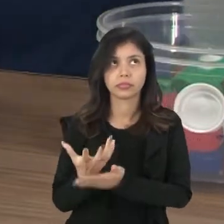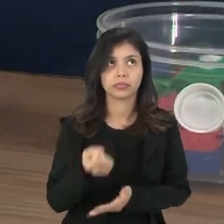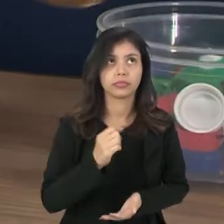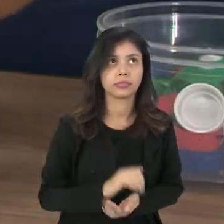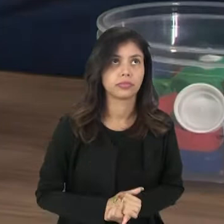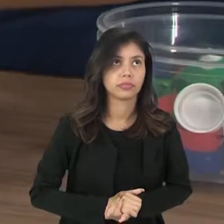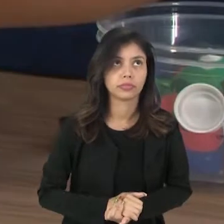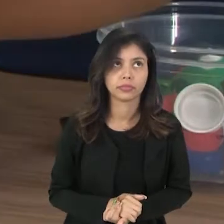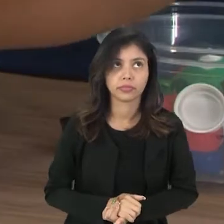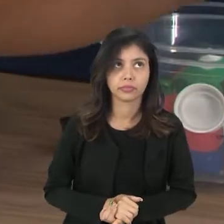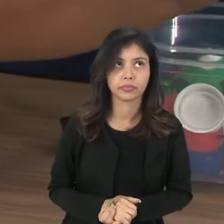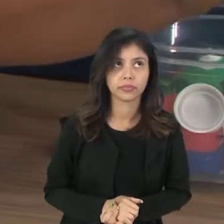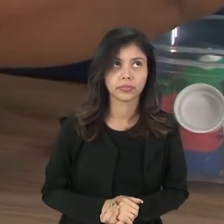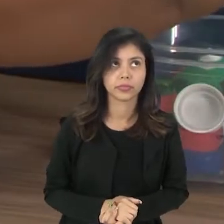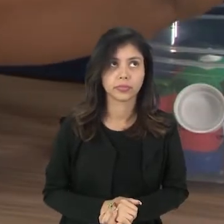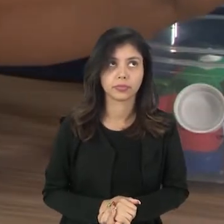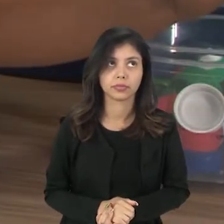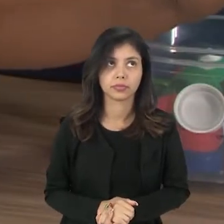recebeu